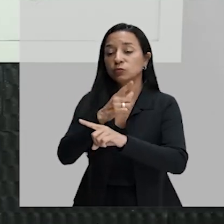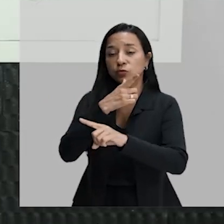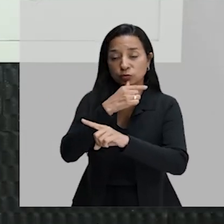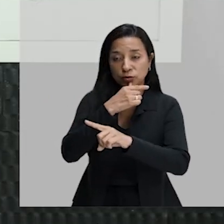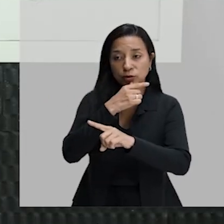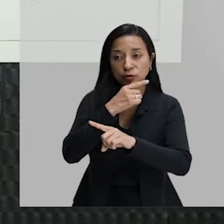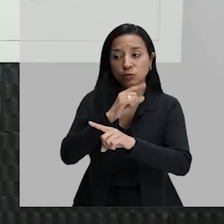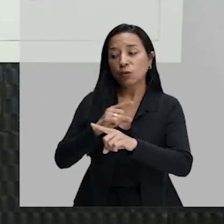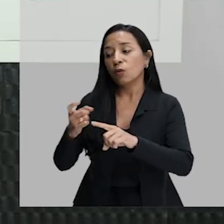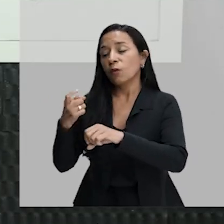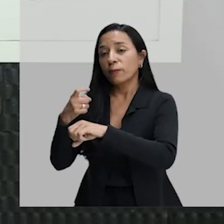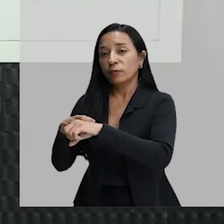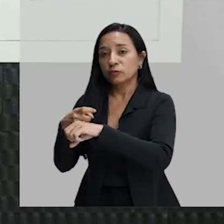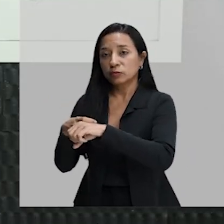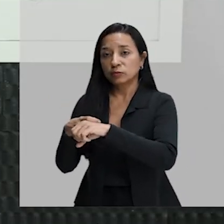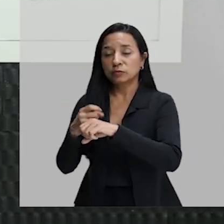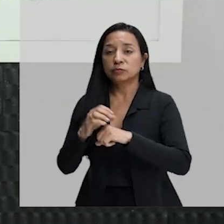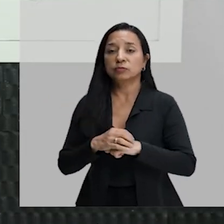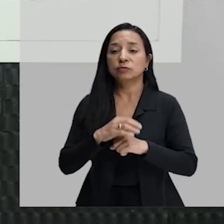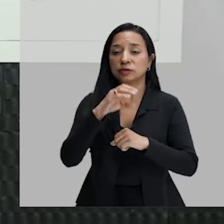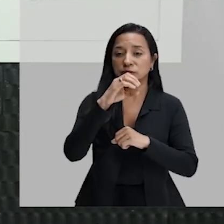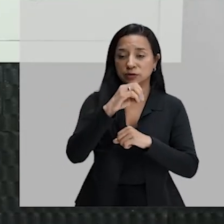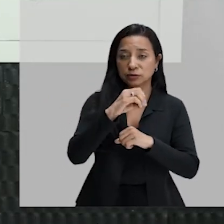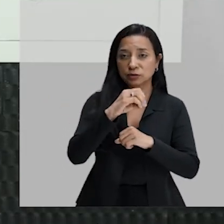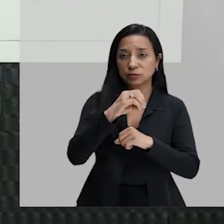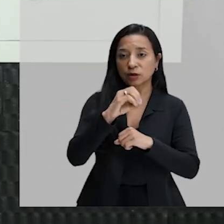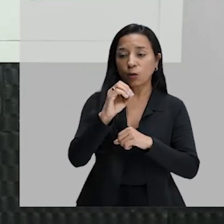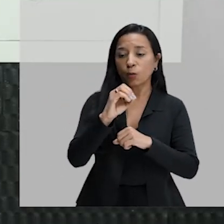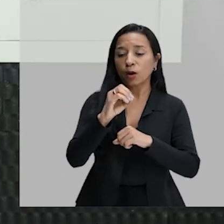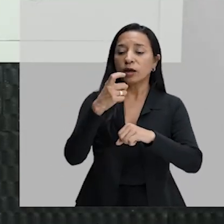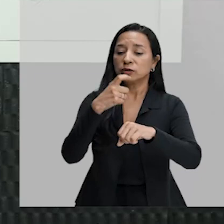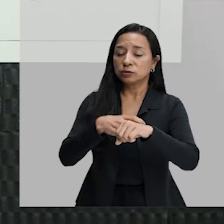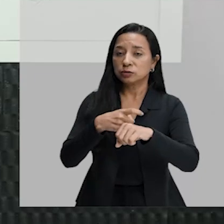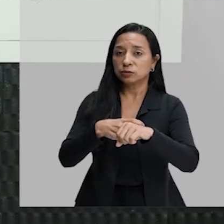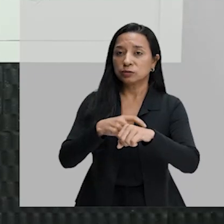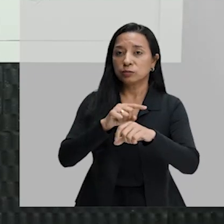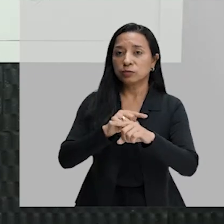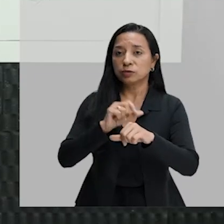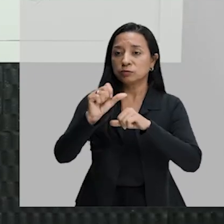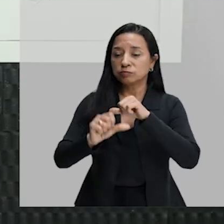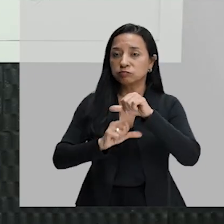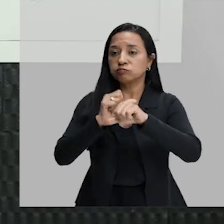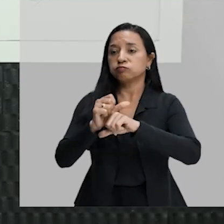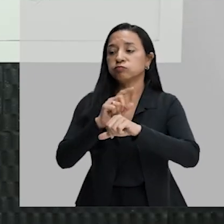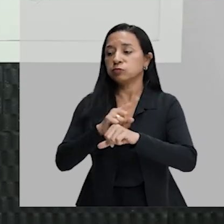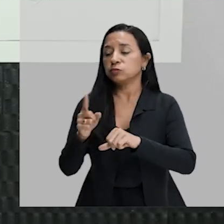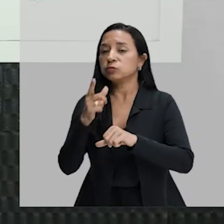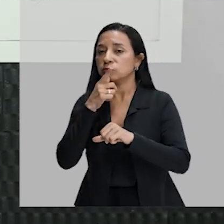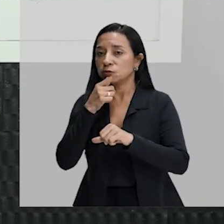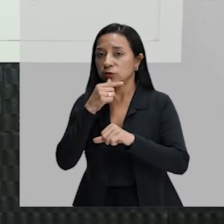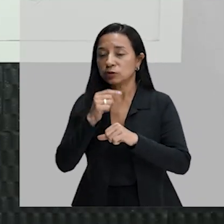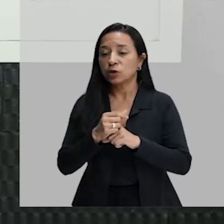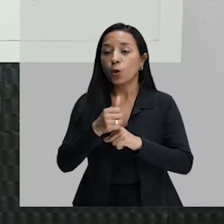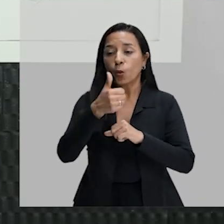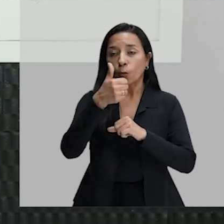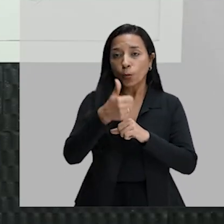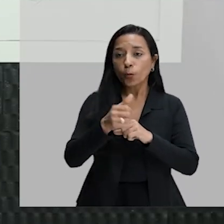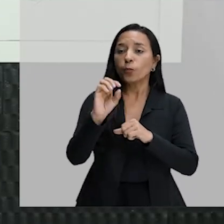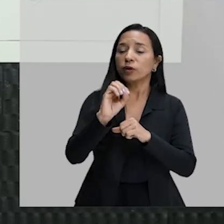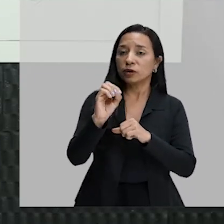Então a 0 graus ela é sólido passando para o líquido. Quando ela está a 1 grau, ela está no estado